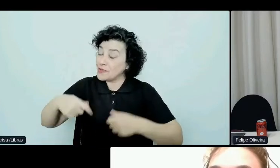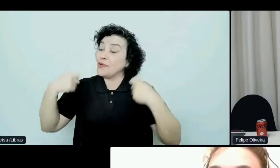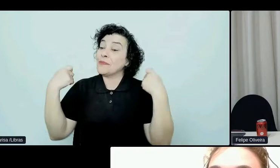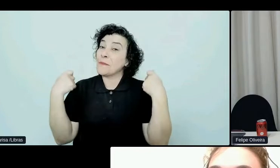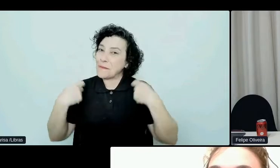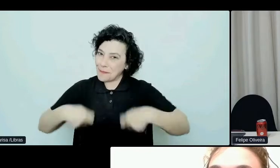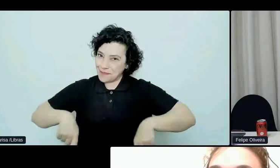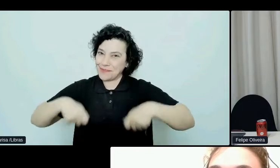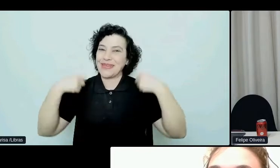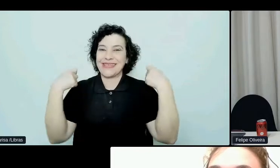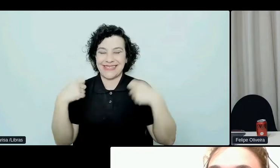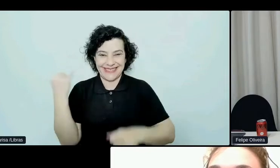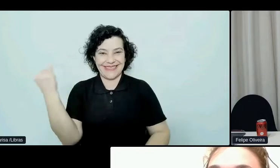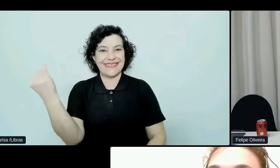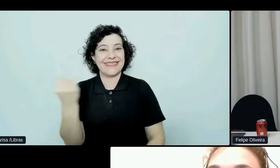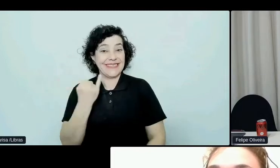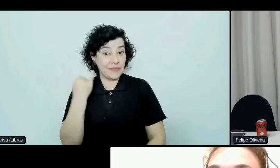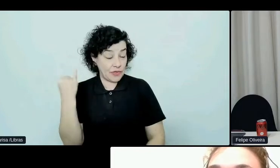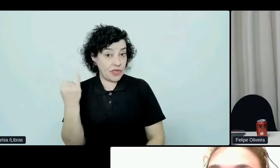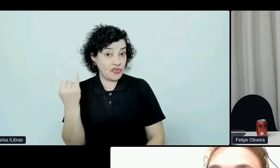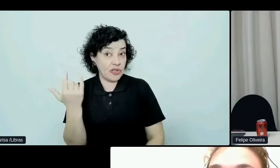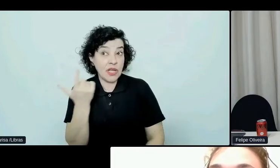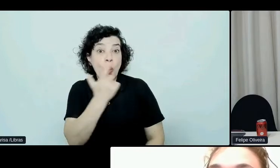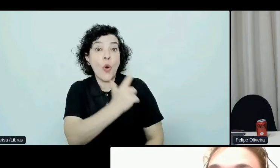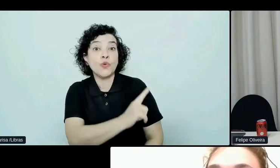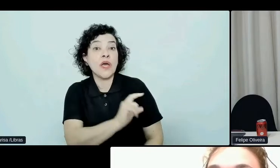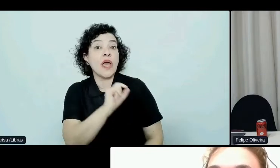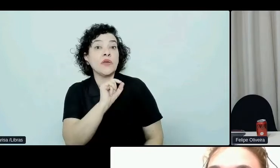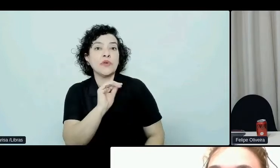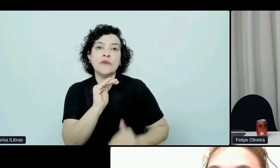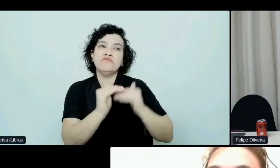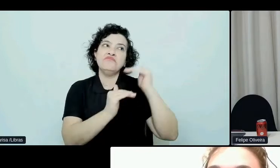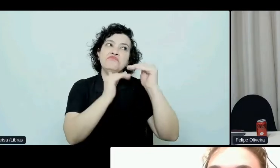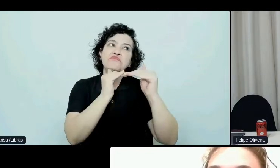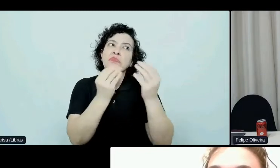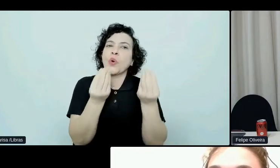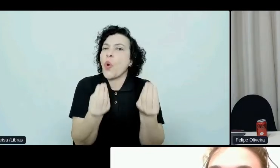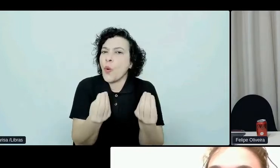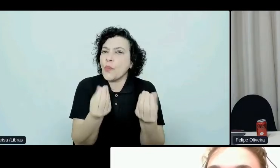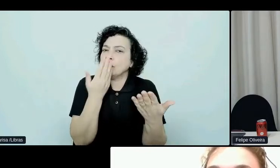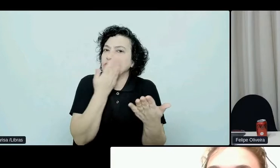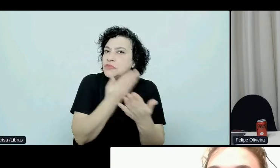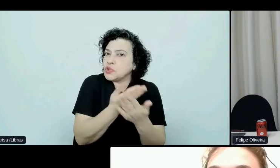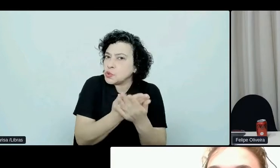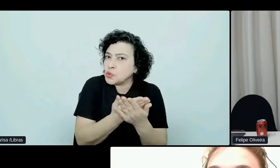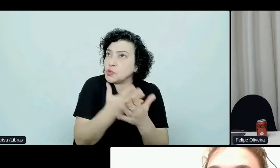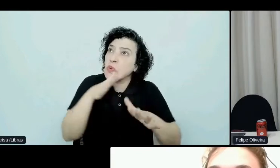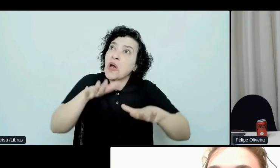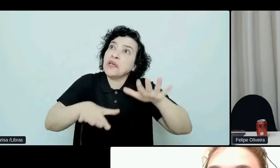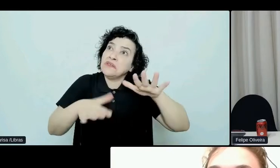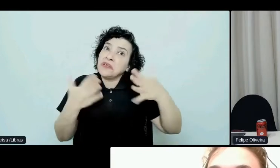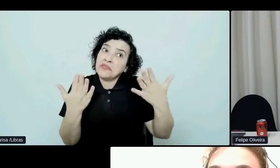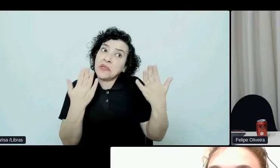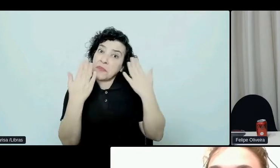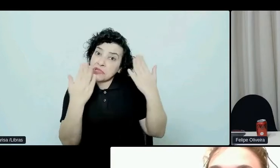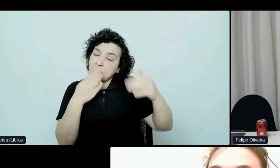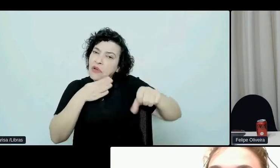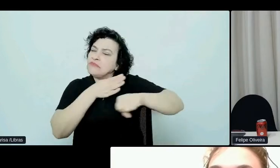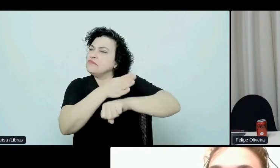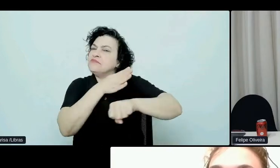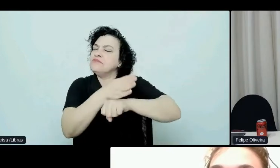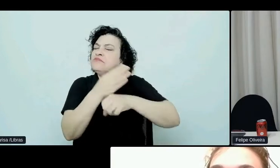né? Sob essa perspectiva, que habilidades você sente, Kátia, que um líder